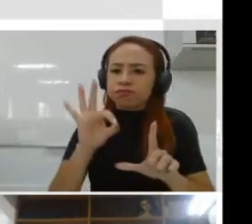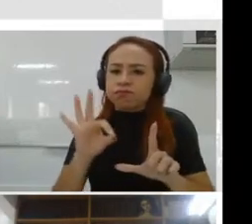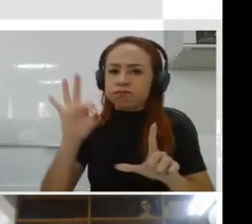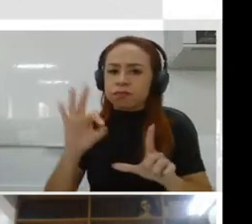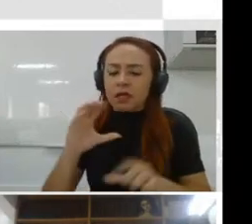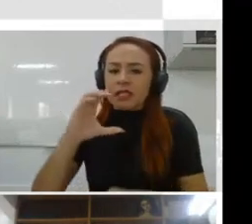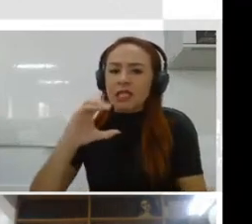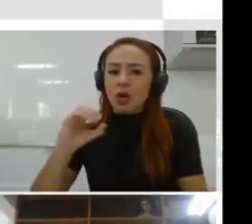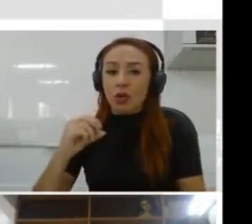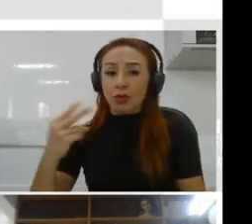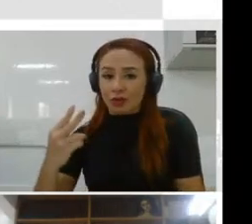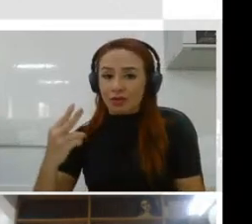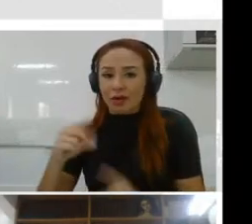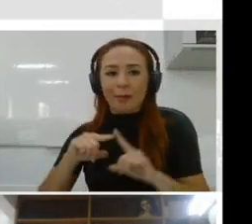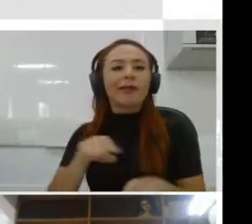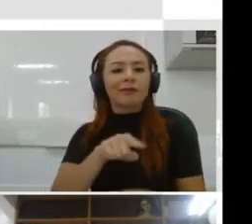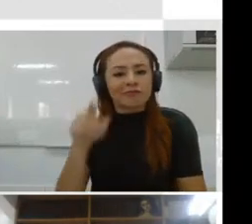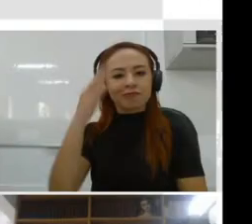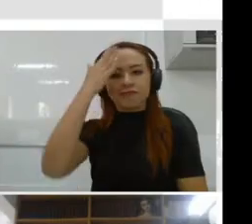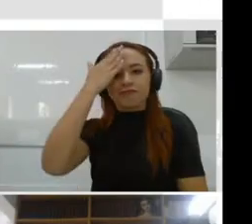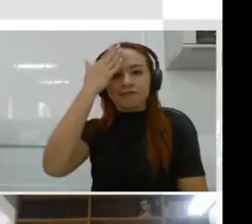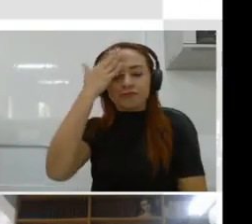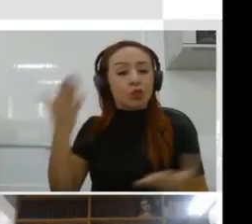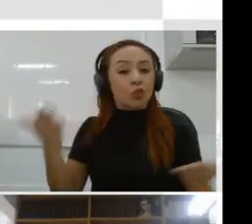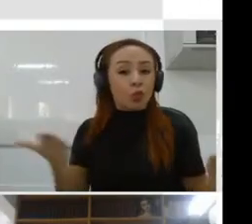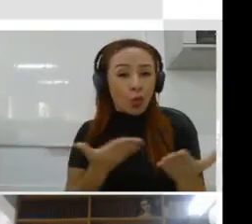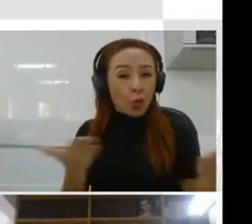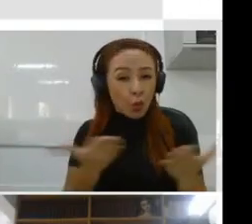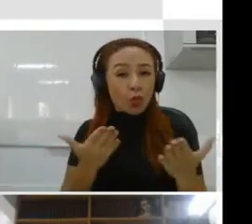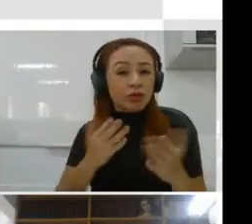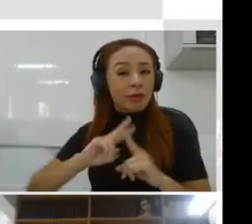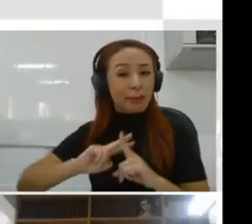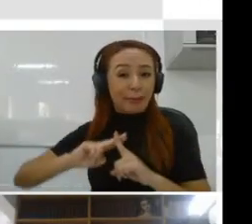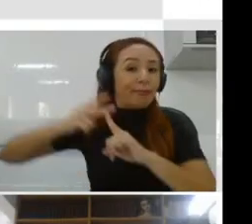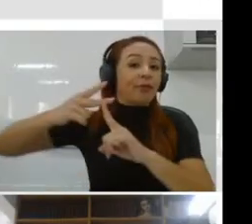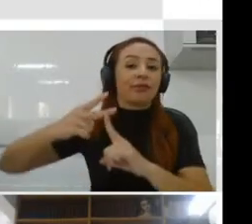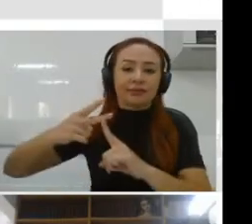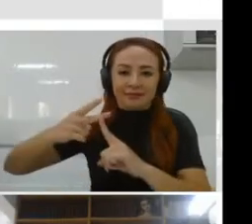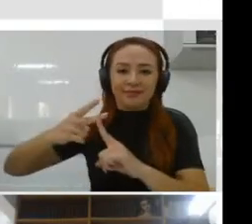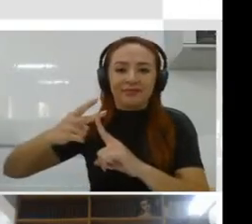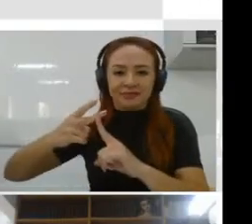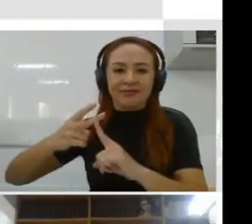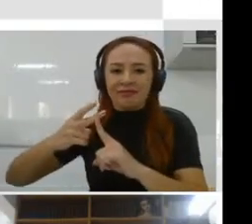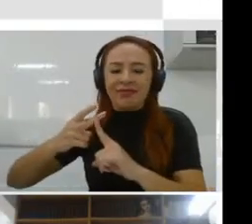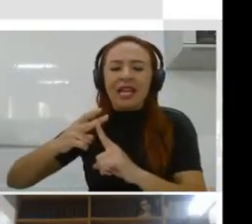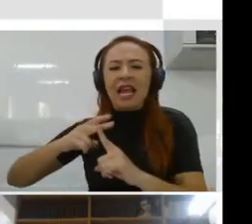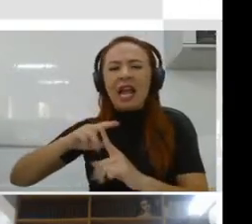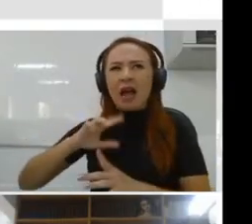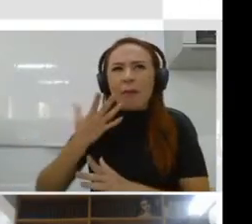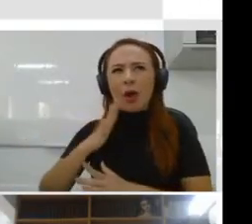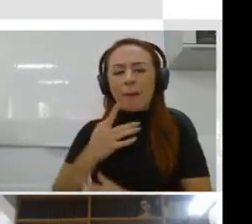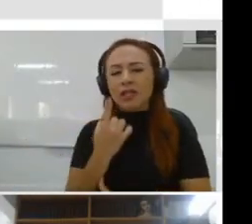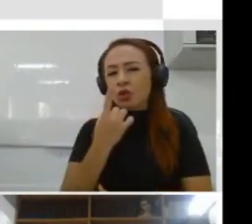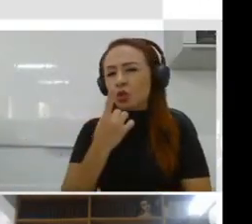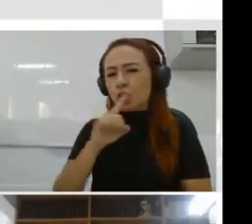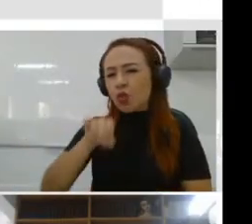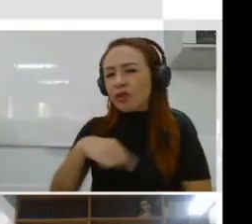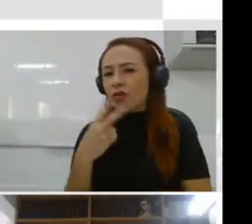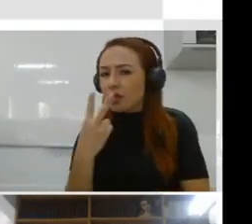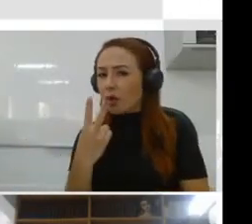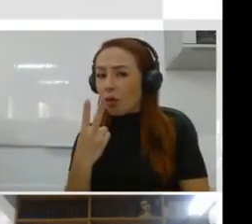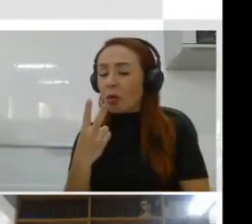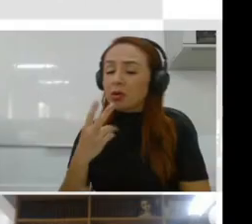ser 2% mais por ano, tá? Alguma coisa da ordem de 1% a mais por ano, 1,2%, 1,3% ao